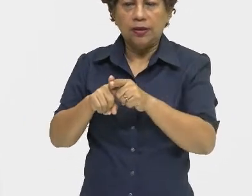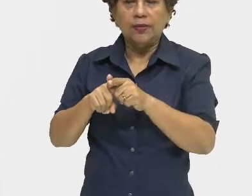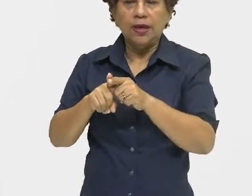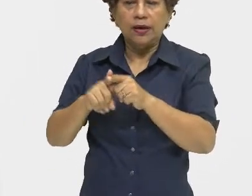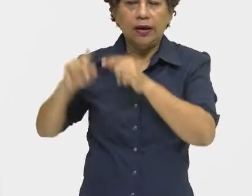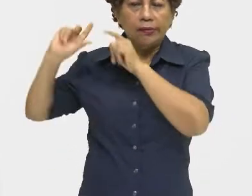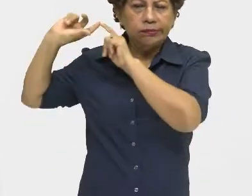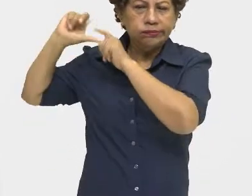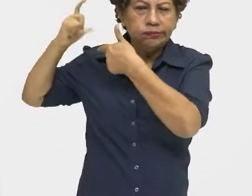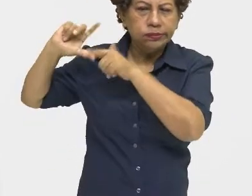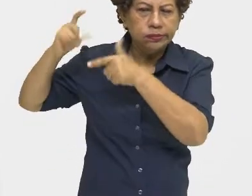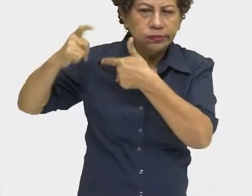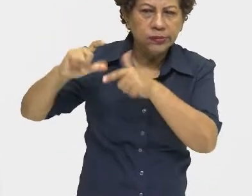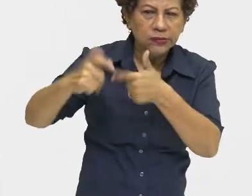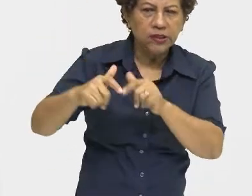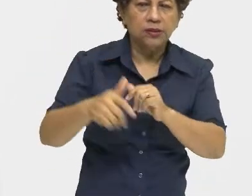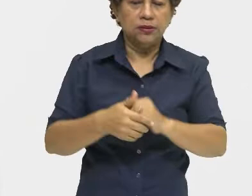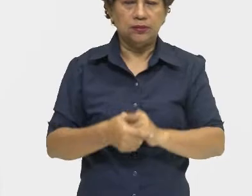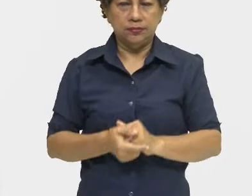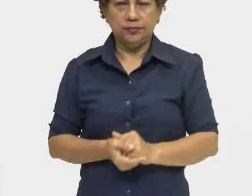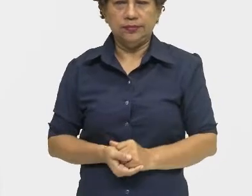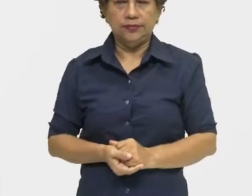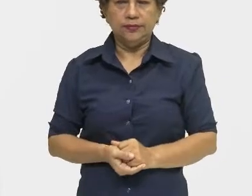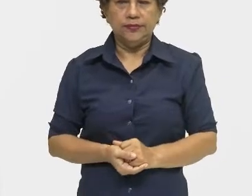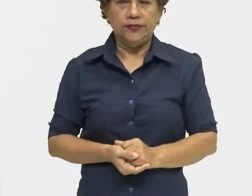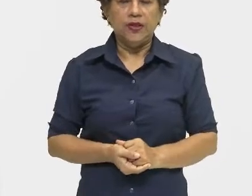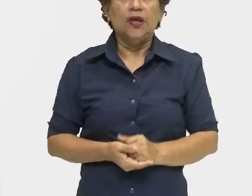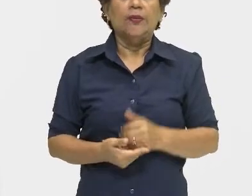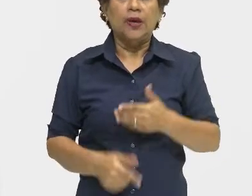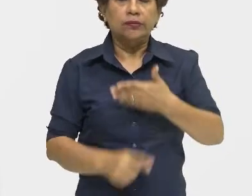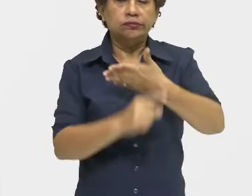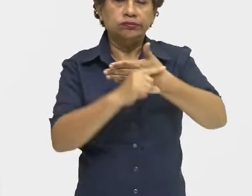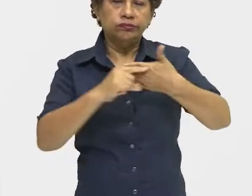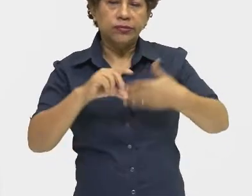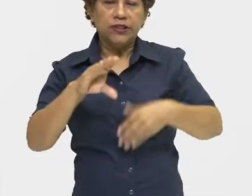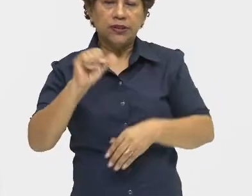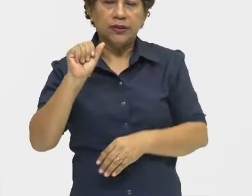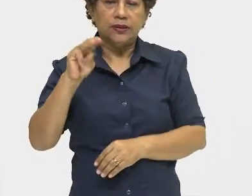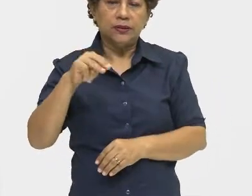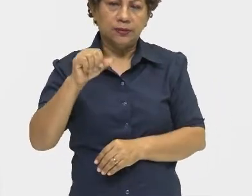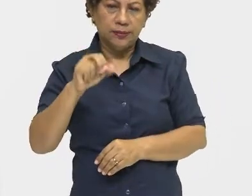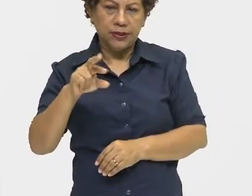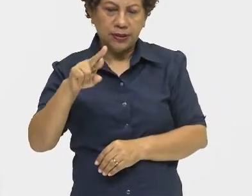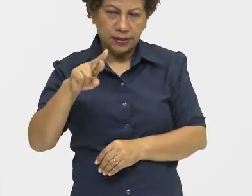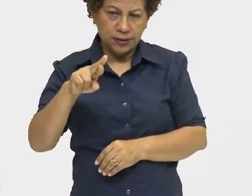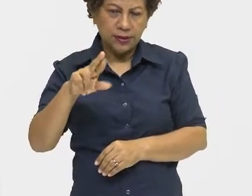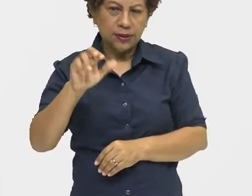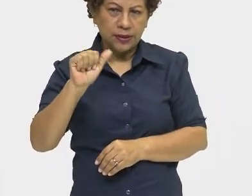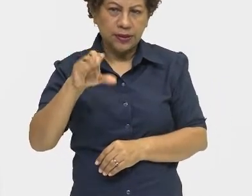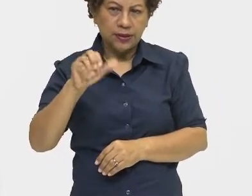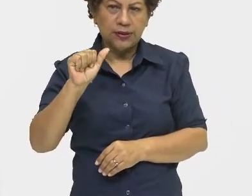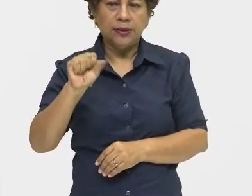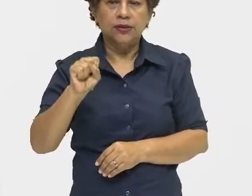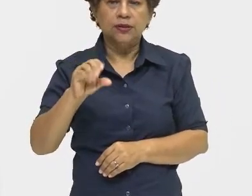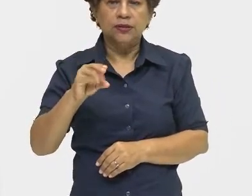oralidade. Para Luiz Câmara Cascudo, é possível interpretar a cultura popular como resultado